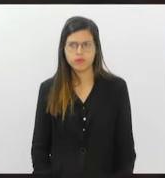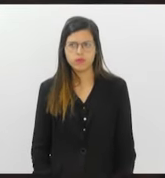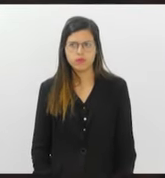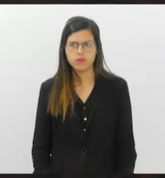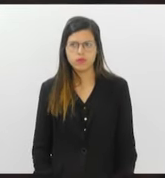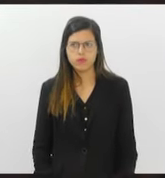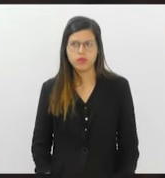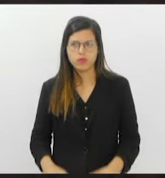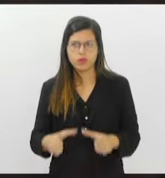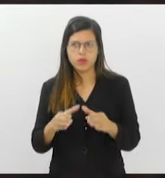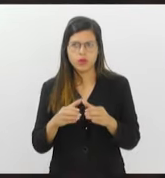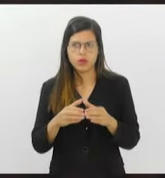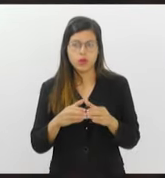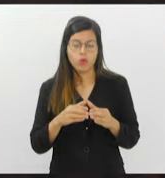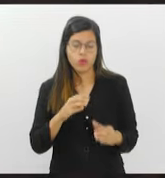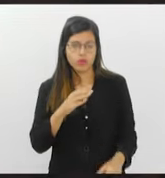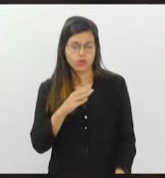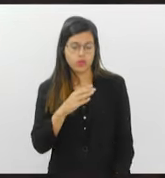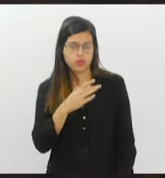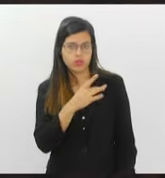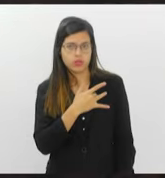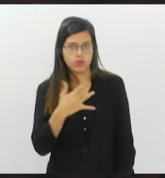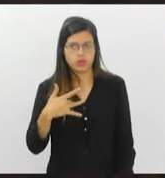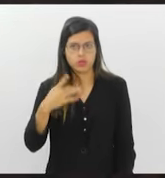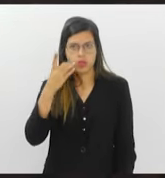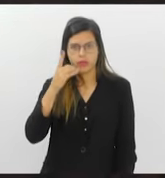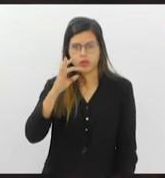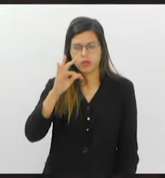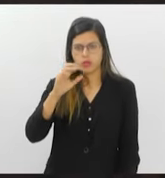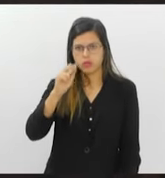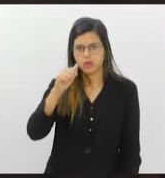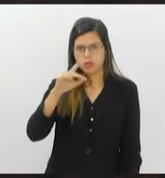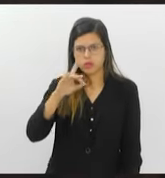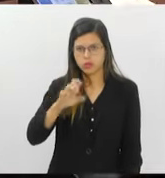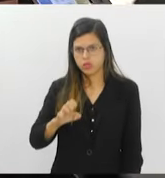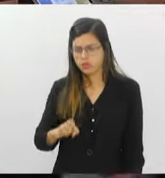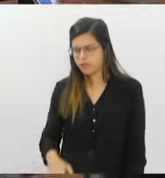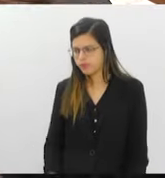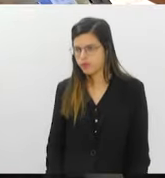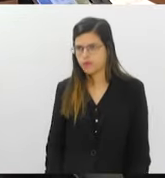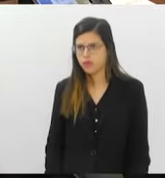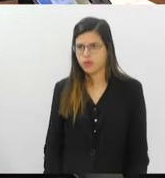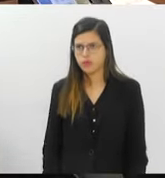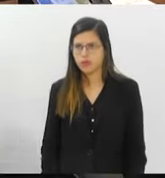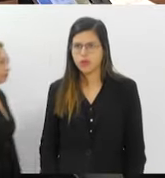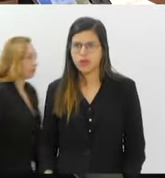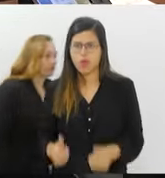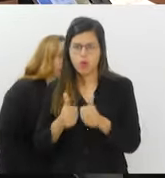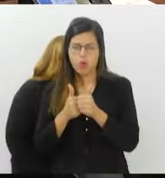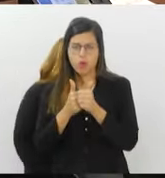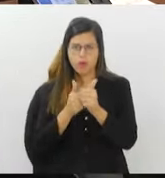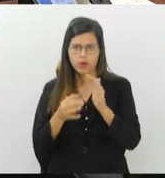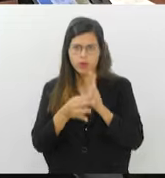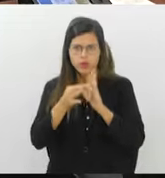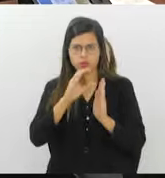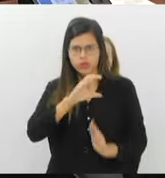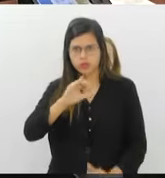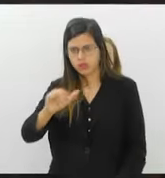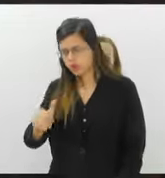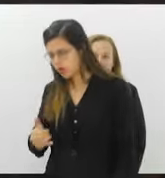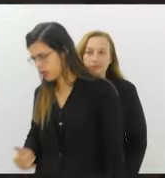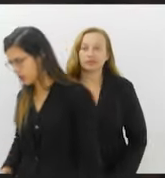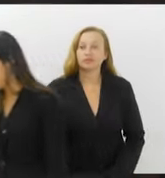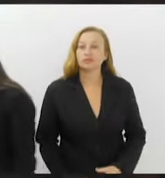Pela Comissão de Saúde, deputado Tandy Vieira, por favor. Acompanhe o parecer da CCJ, presidente. Muito obrigado. Pela Comissão